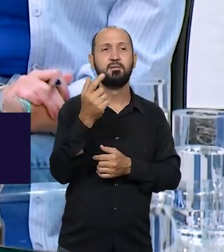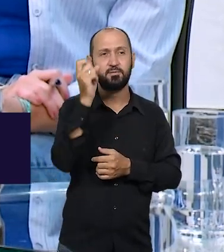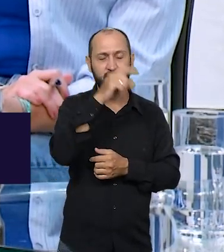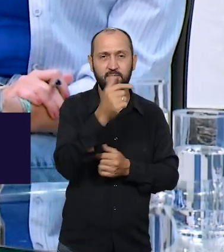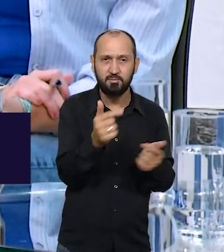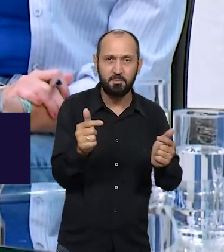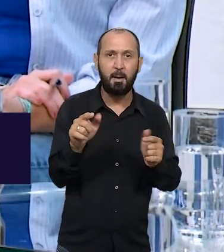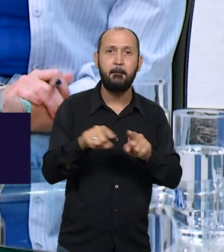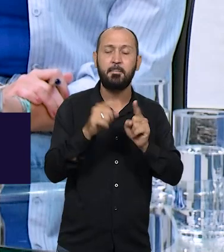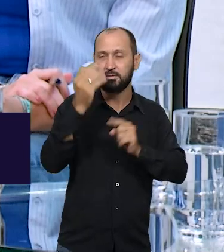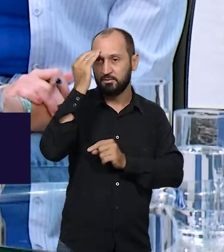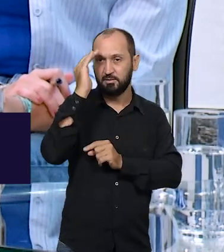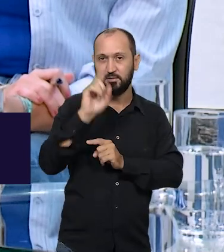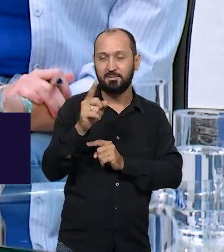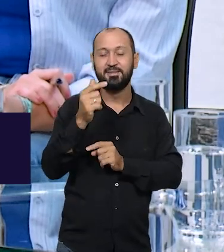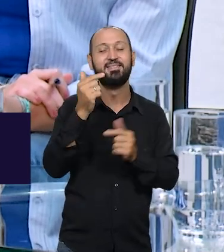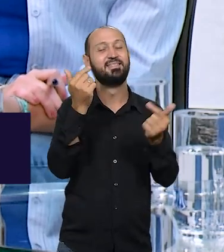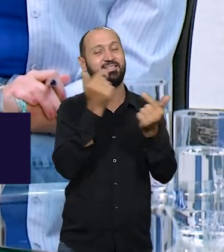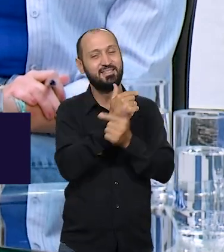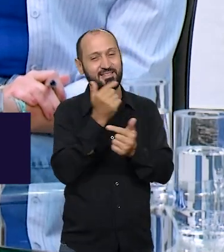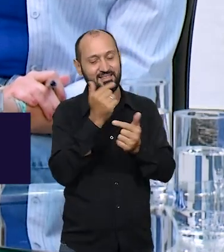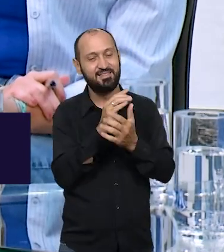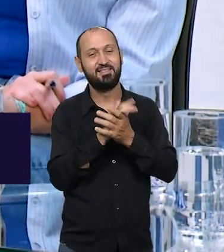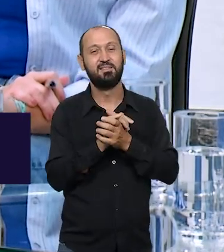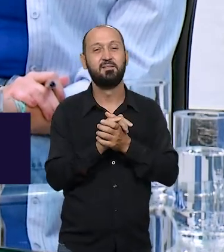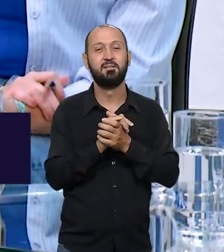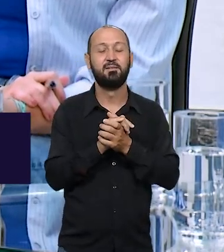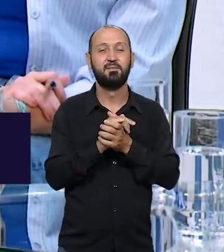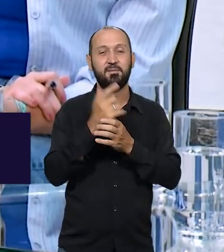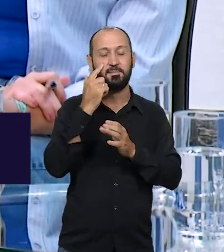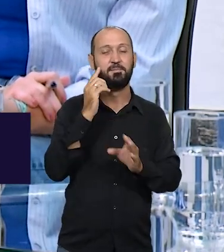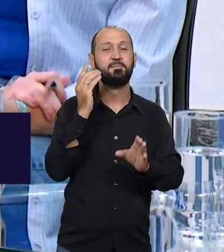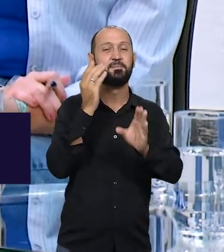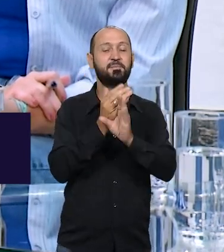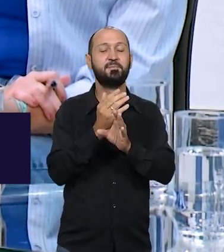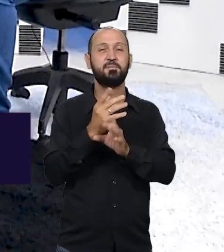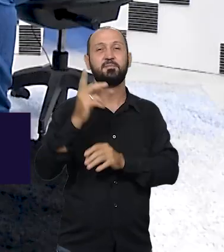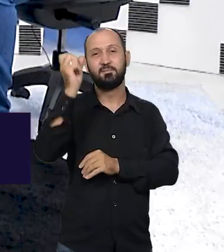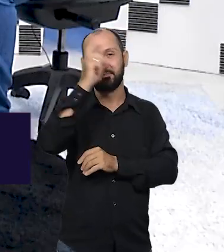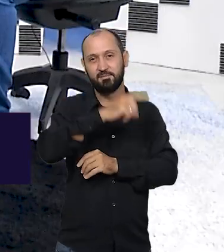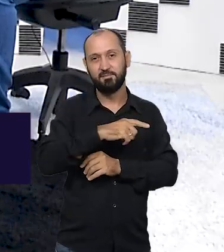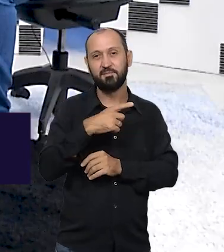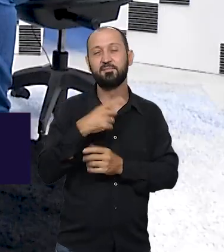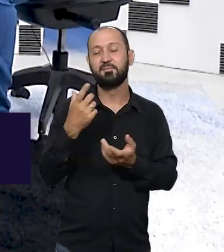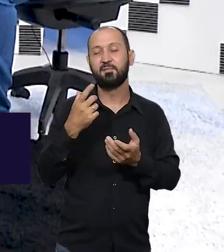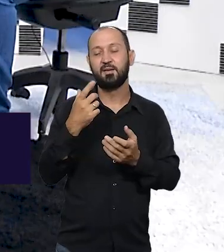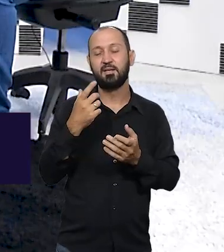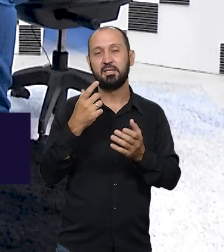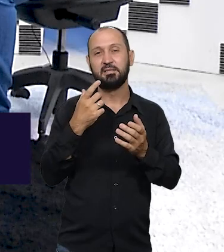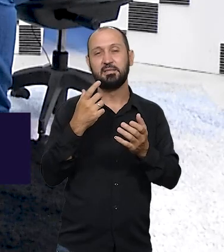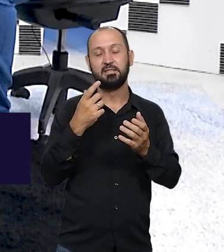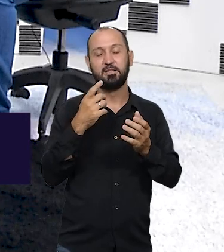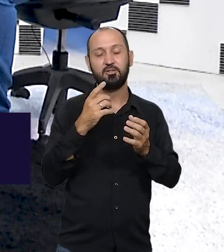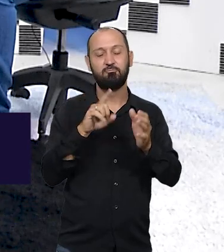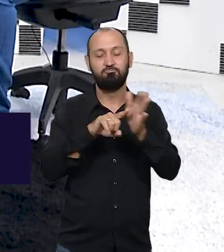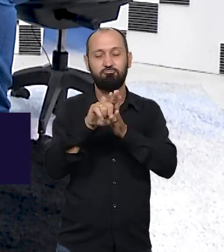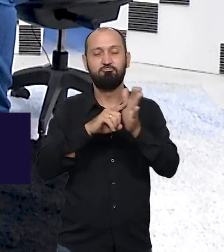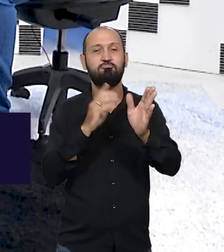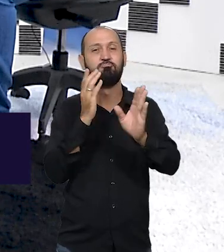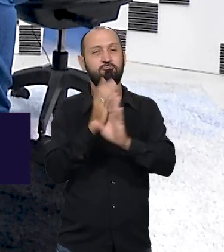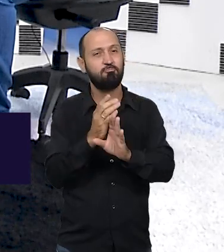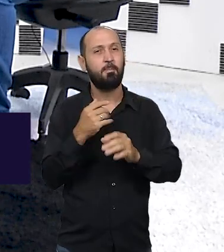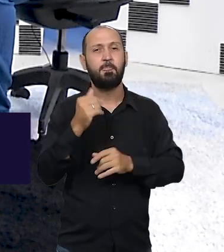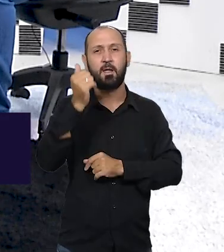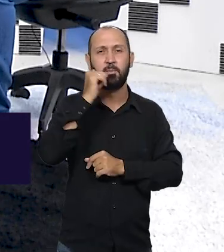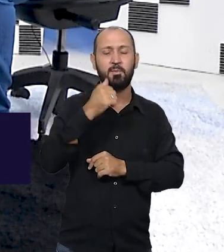sorrindo. Então assim, diante disso, isso dificulta muito o diagnóstico. Né? Então assim, a mulher não sai muito, não gosta muito de